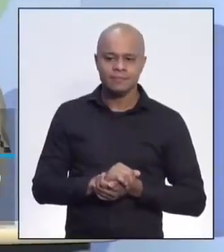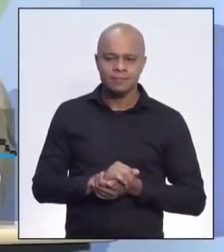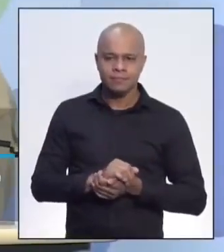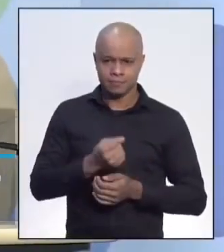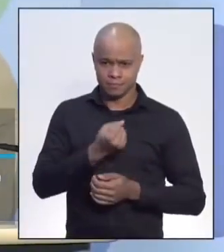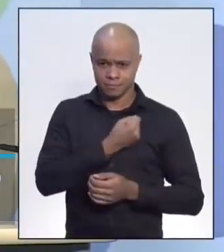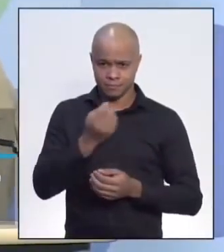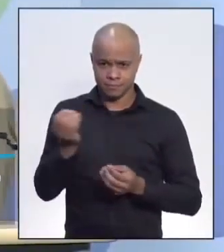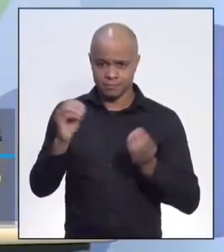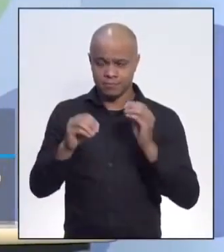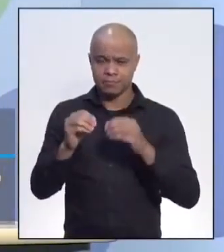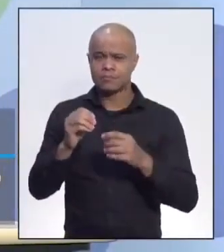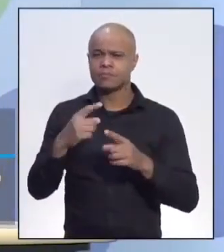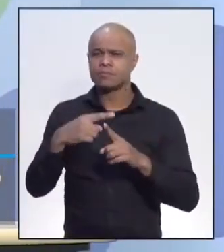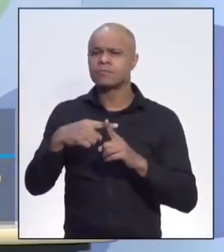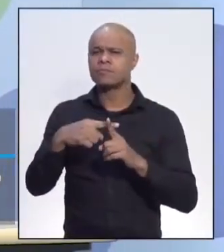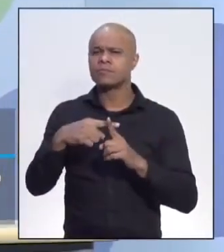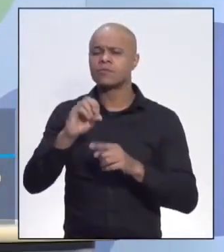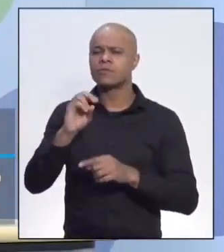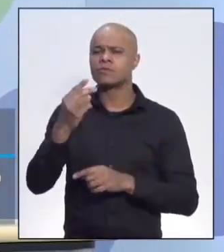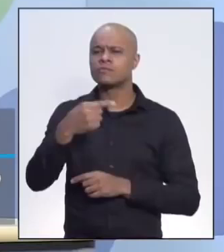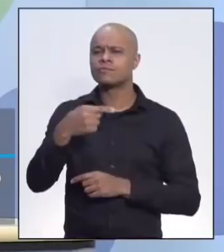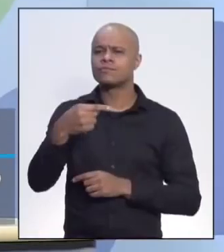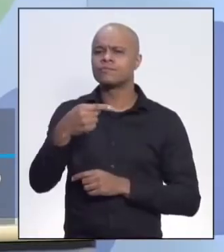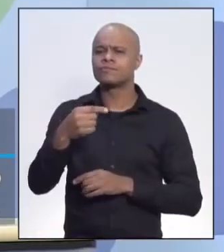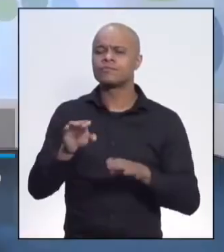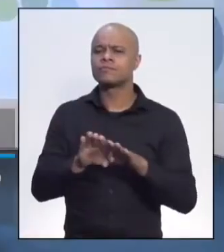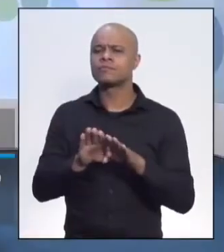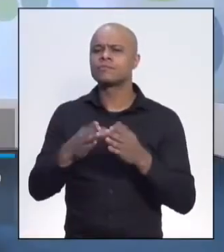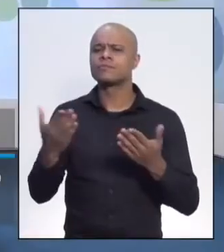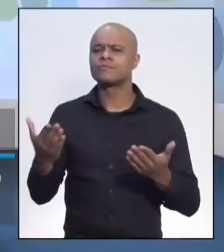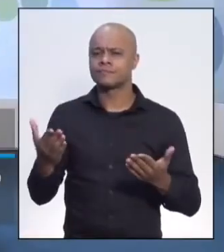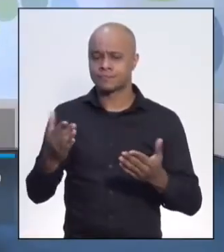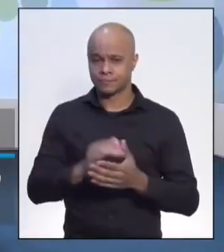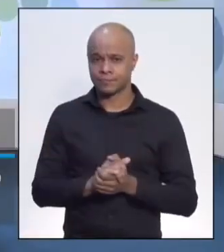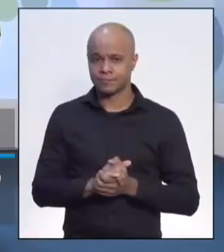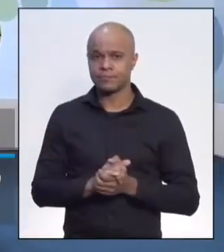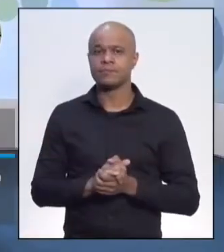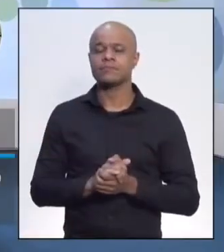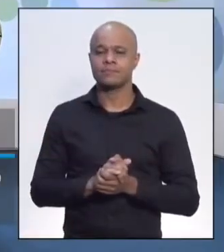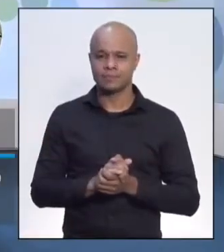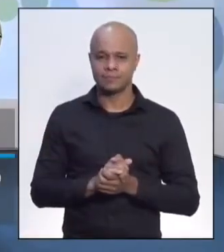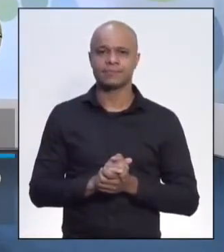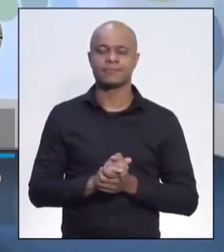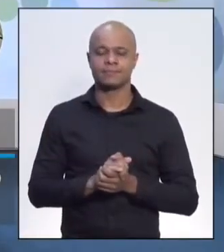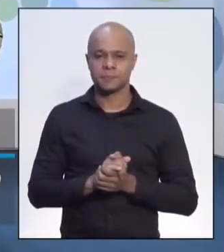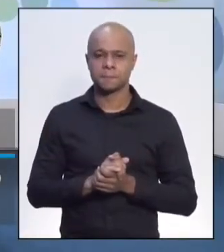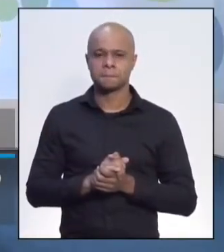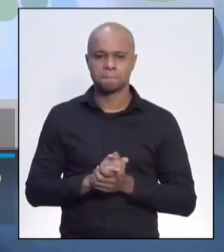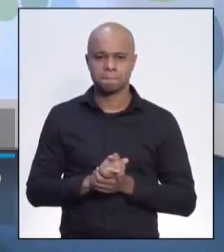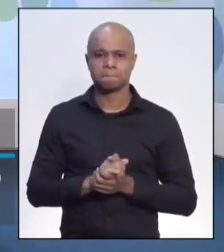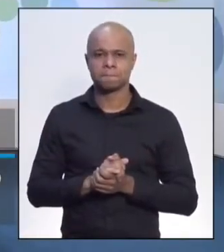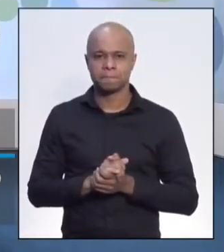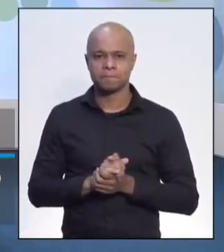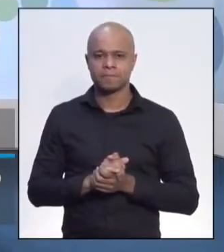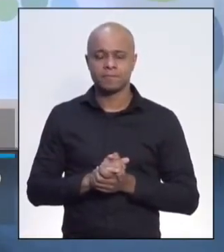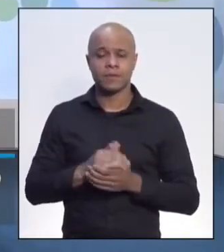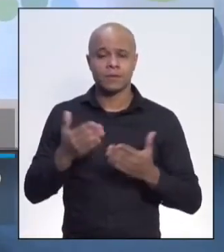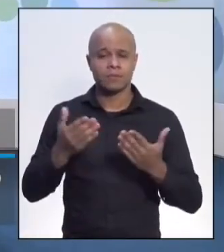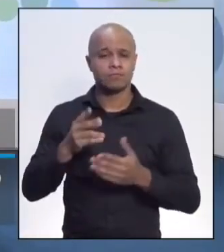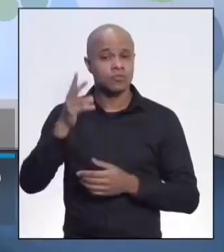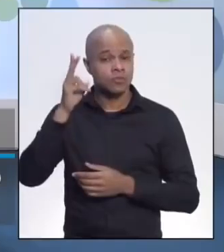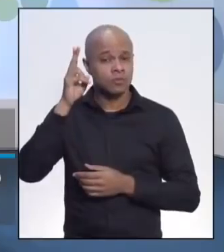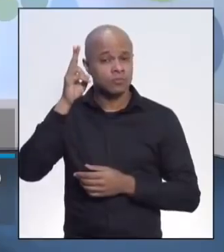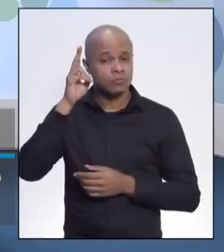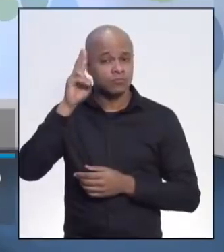atribuir só positivos ou negativos também? Vou colocar negativos também. Vai colocar valores negativos. Lembrando que, me perguntaram